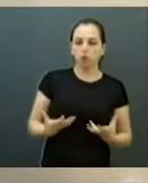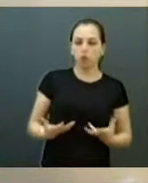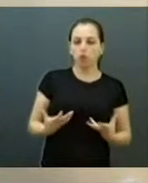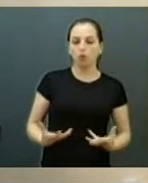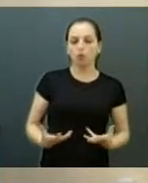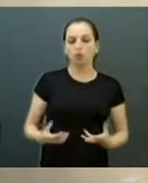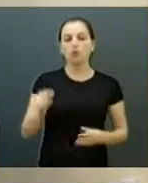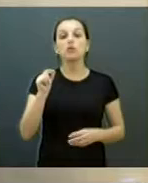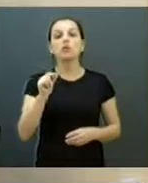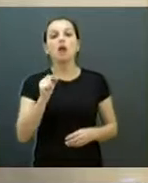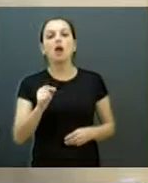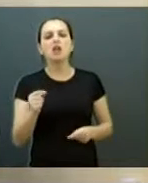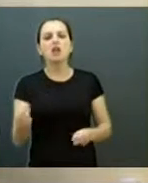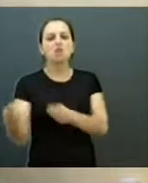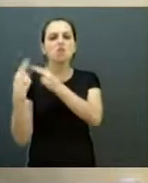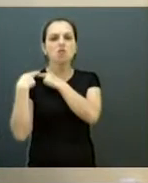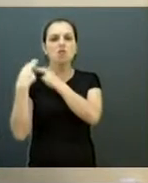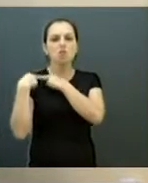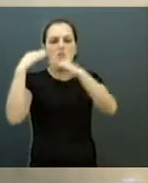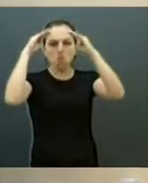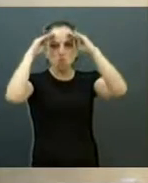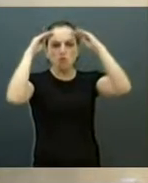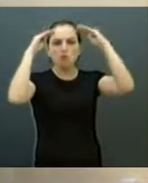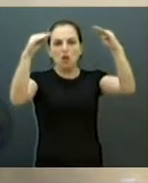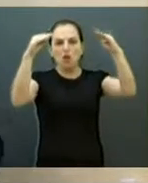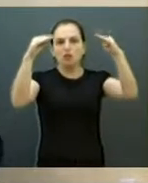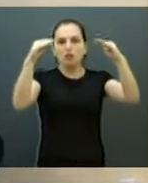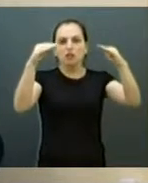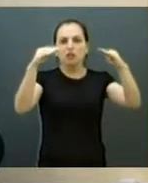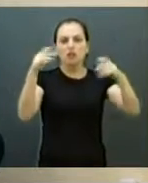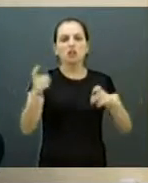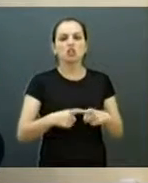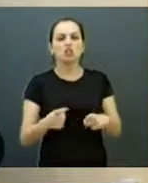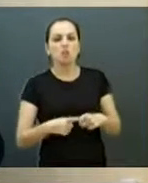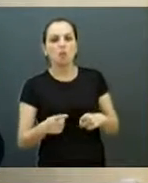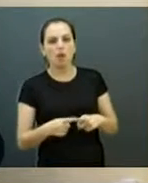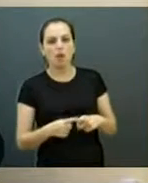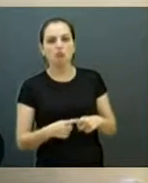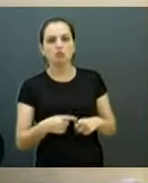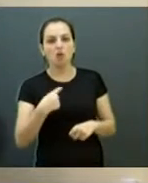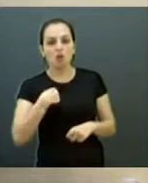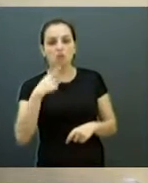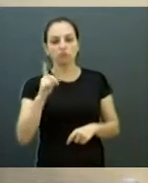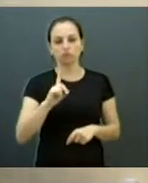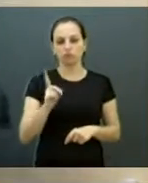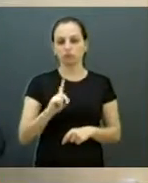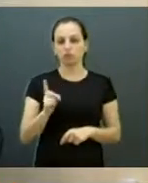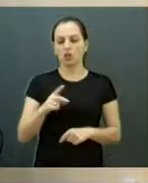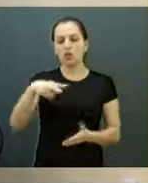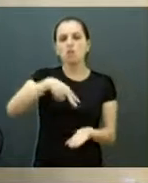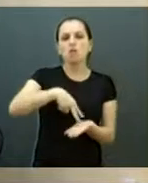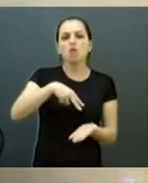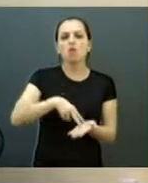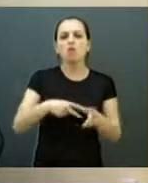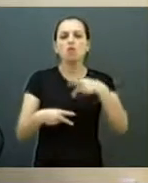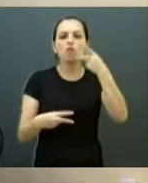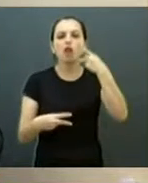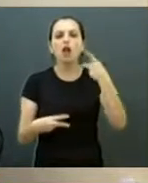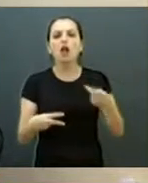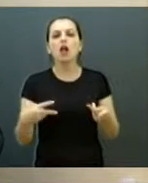quem não está respeitando a classe médica são esses médicos não sou eu quero que suba quem fala que eu tô falando uma